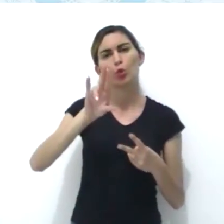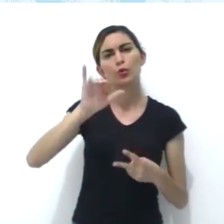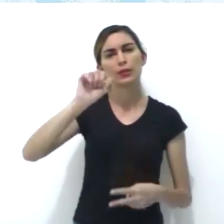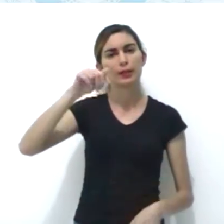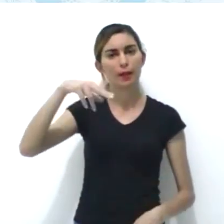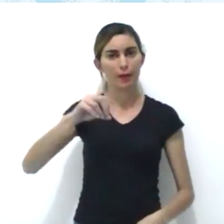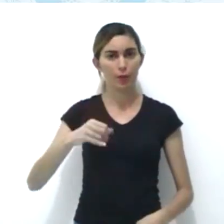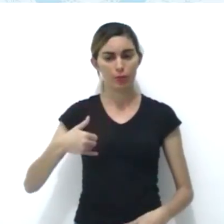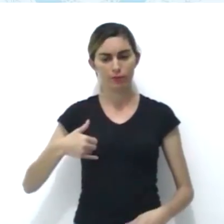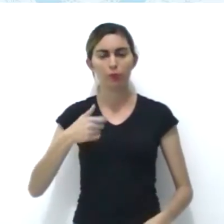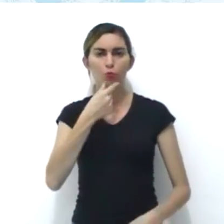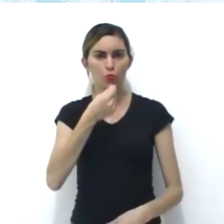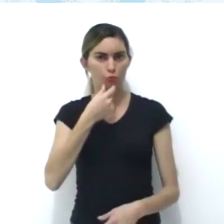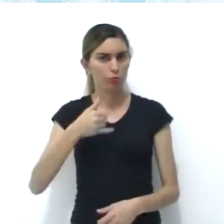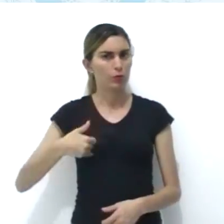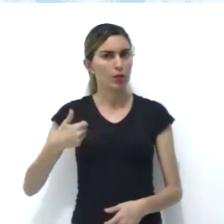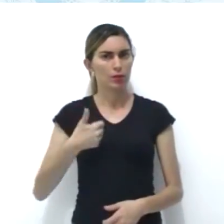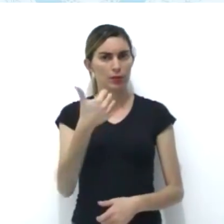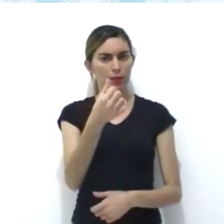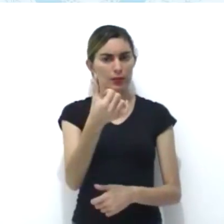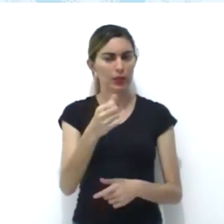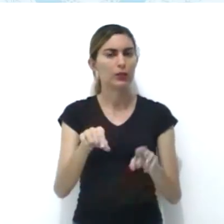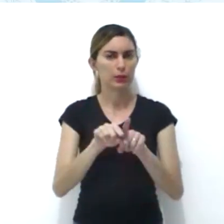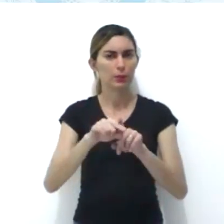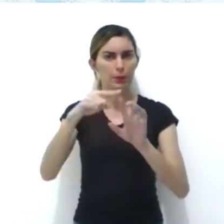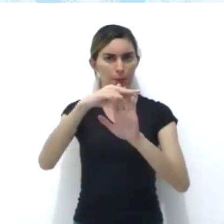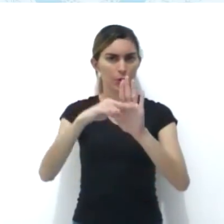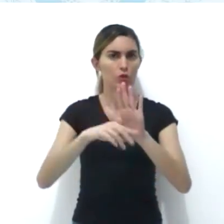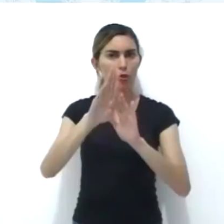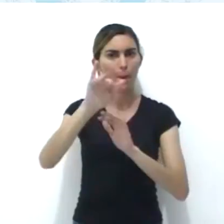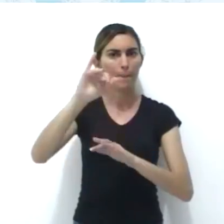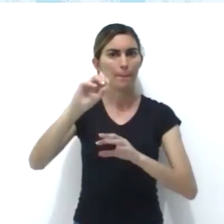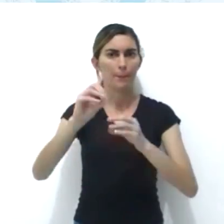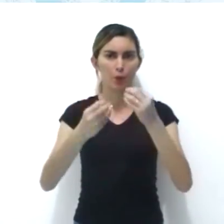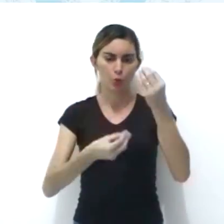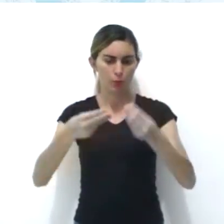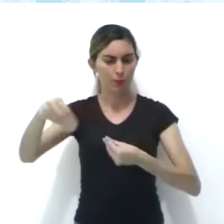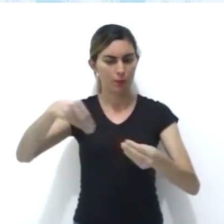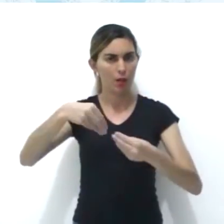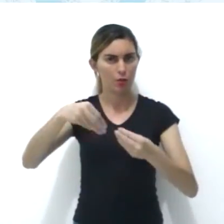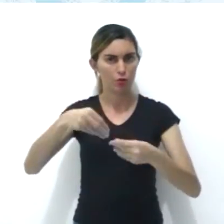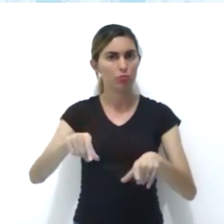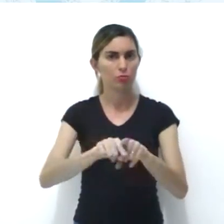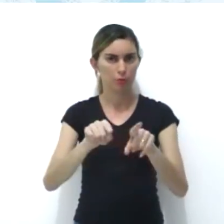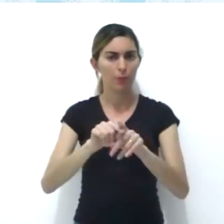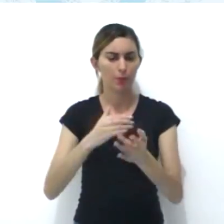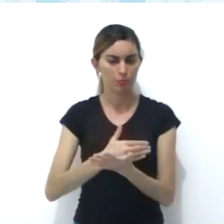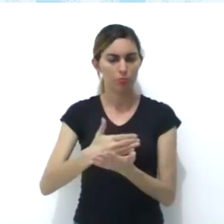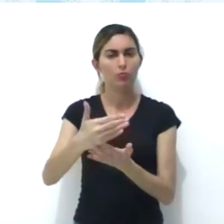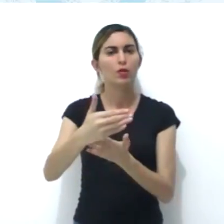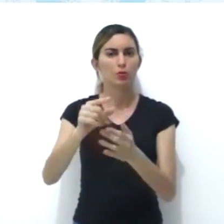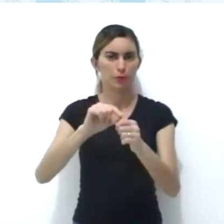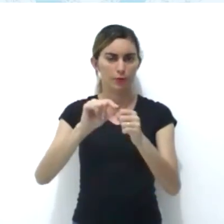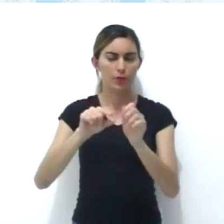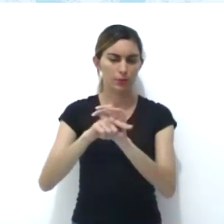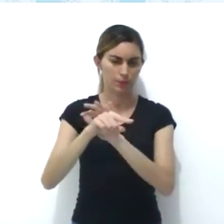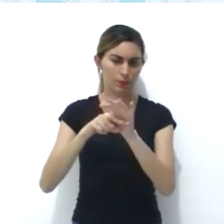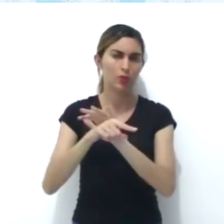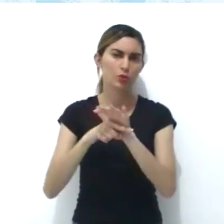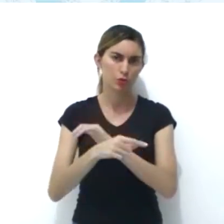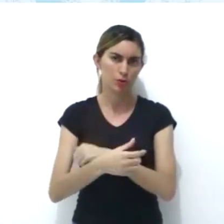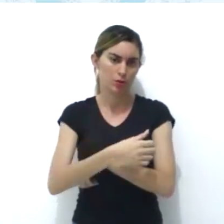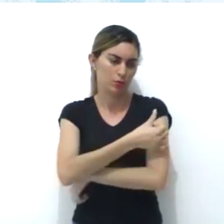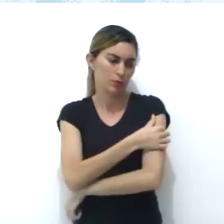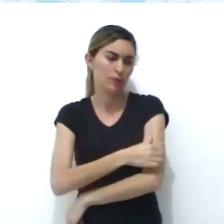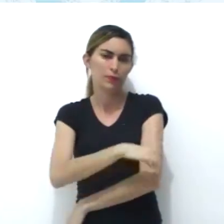que Luciano, um aluno de 16 anos, que também faz parte do projeto lá do bioplástico, que também começou, né, a fazer a